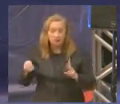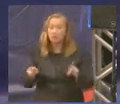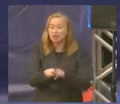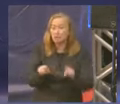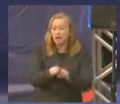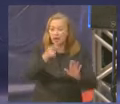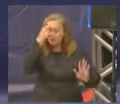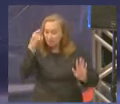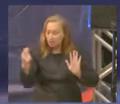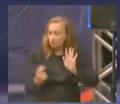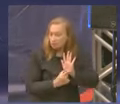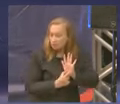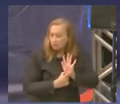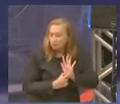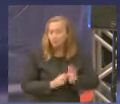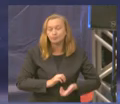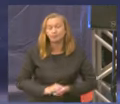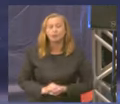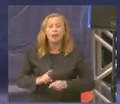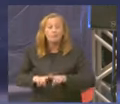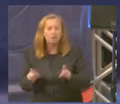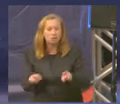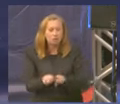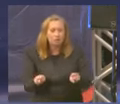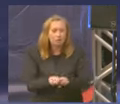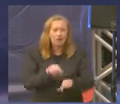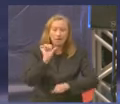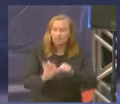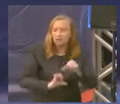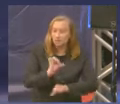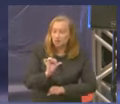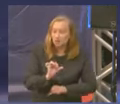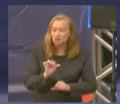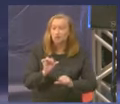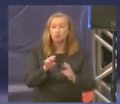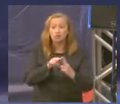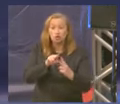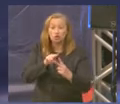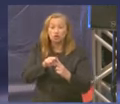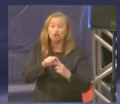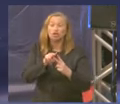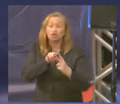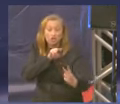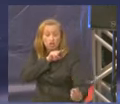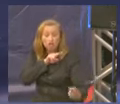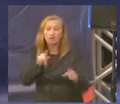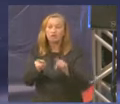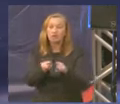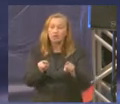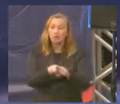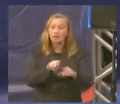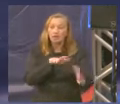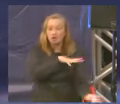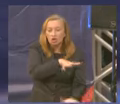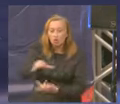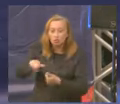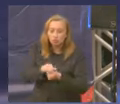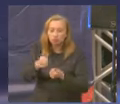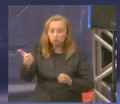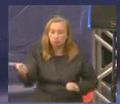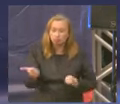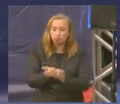inteligência artificial, mas também a transformação digital e o mundo das ferramentas de